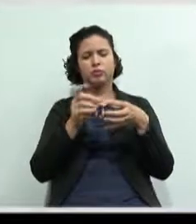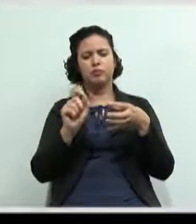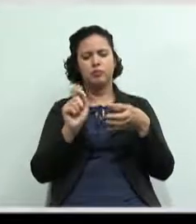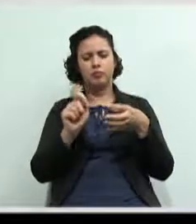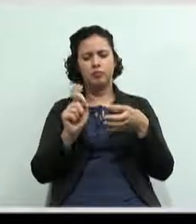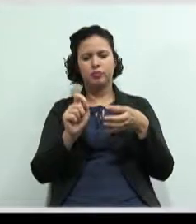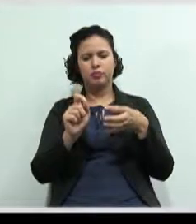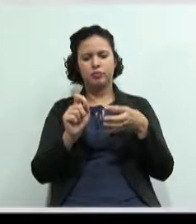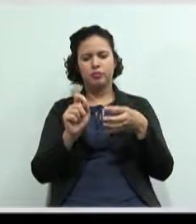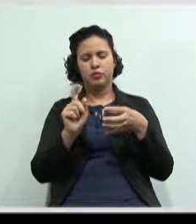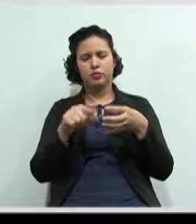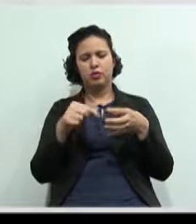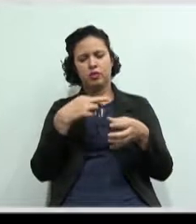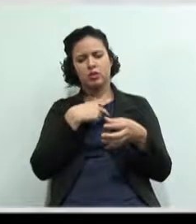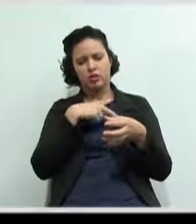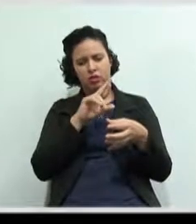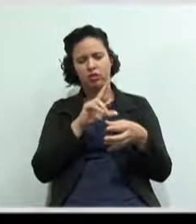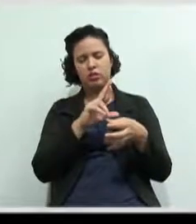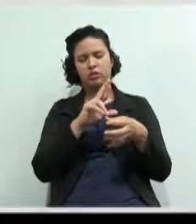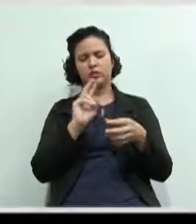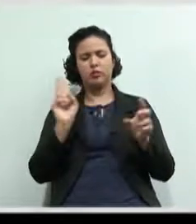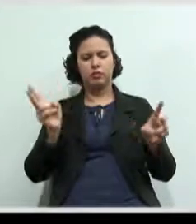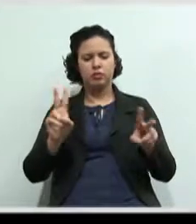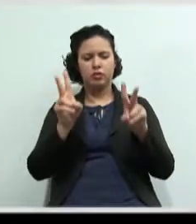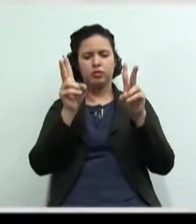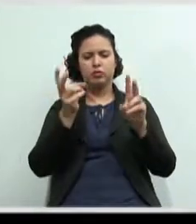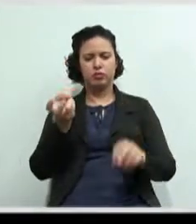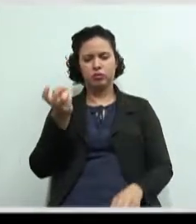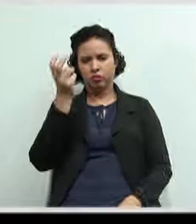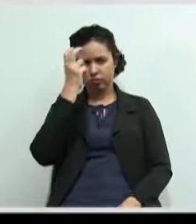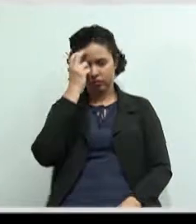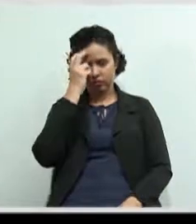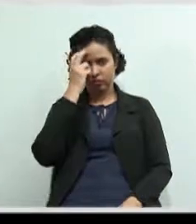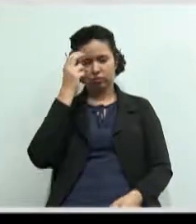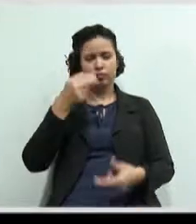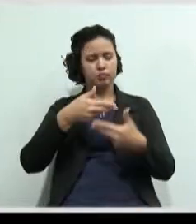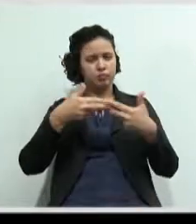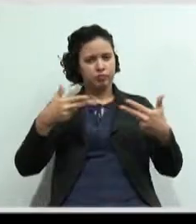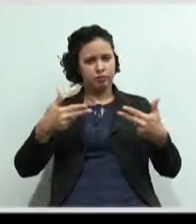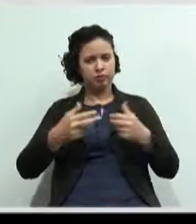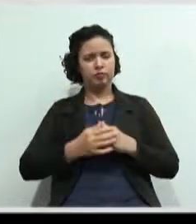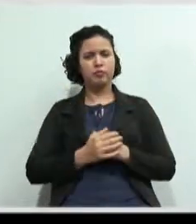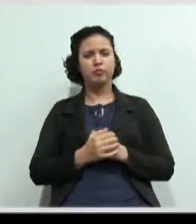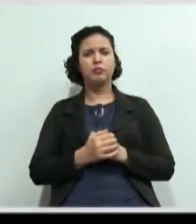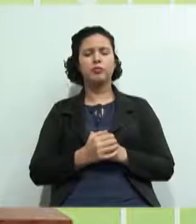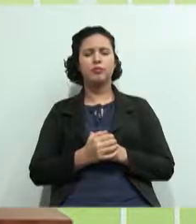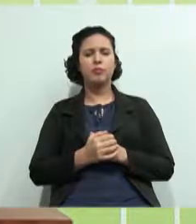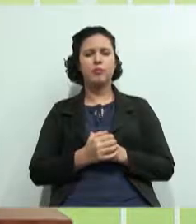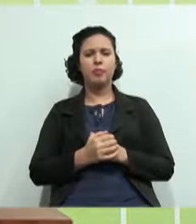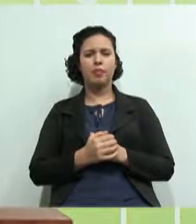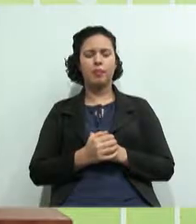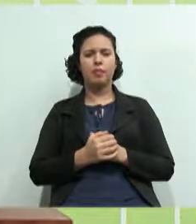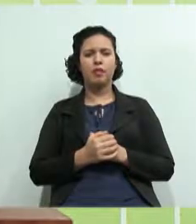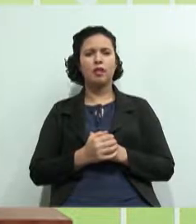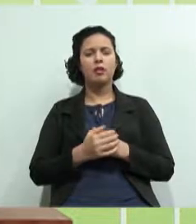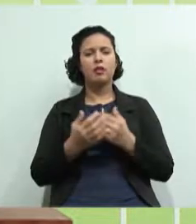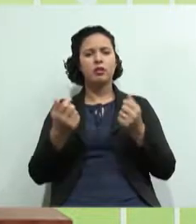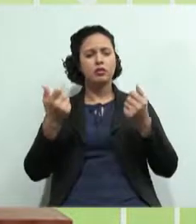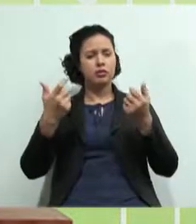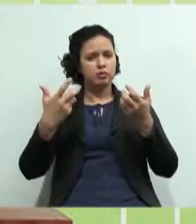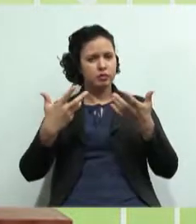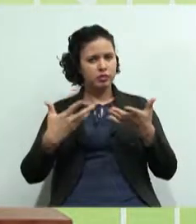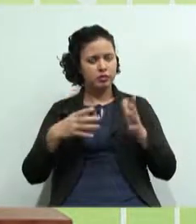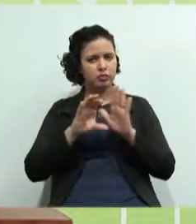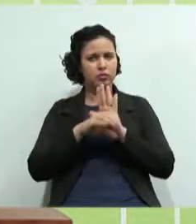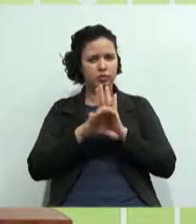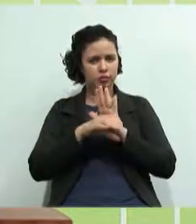como quais? Crenças, valores, culturas e etc. Volta aqui para mim, meu querido. Olha só, nós falamos desse conceito